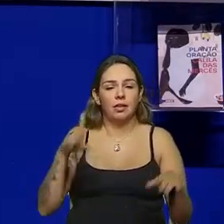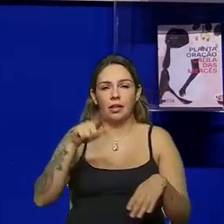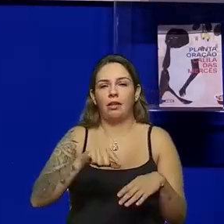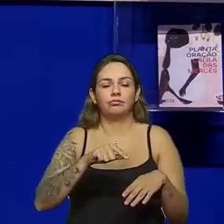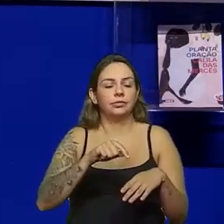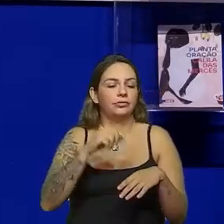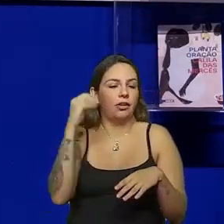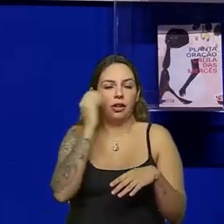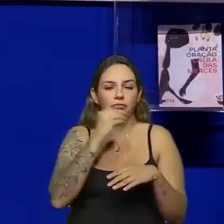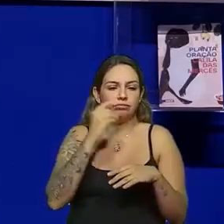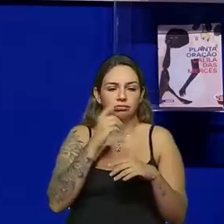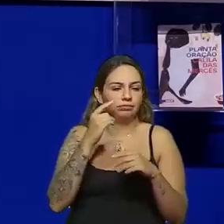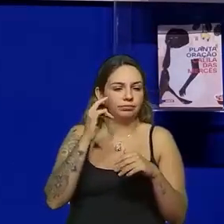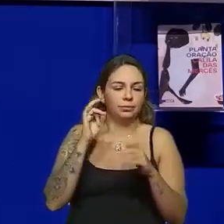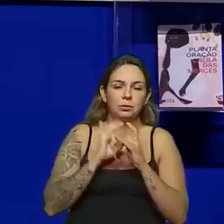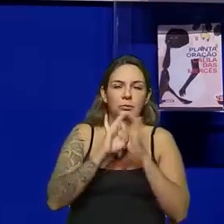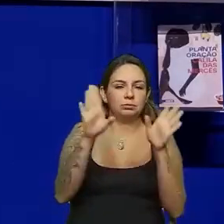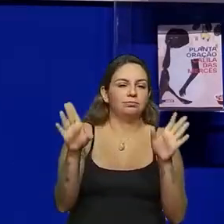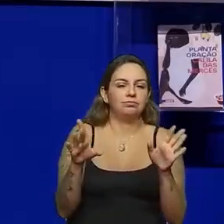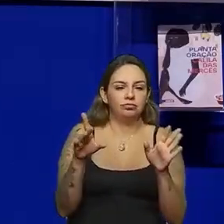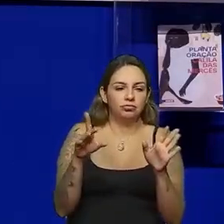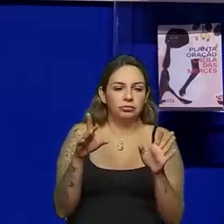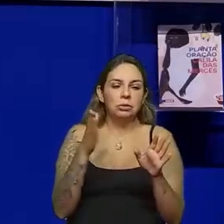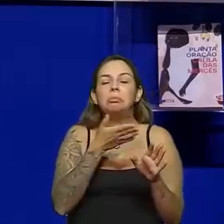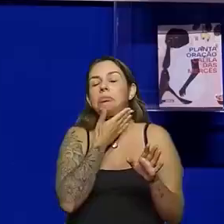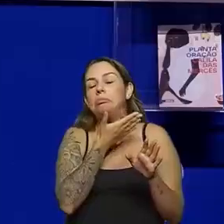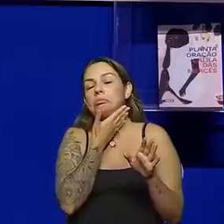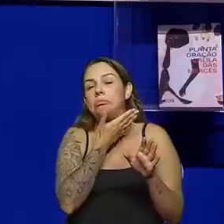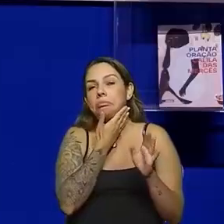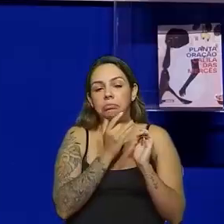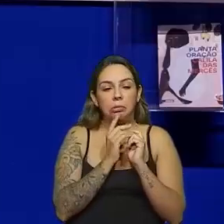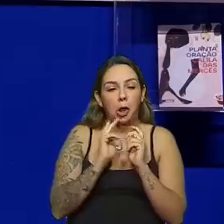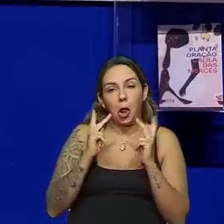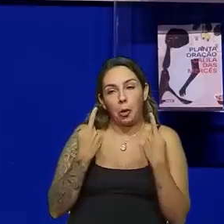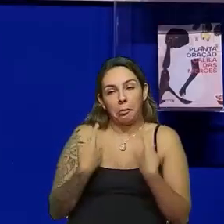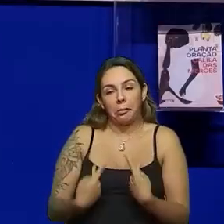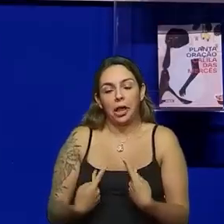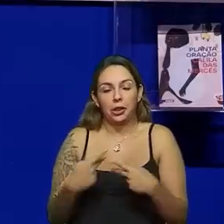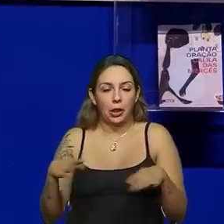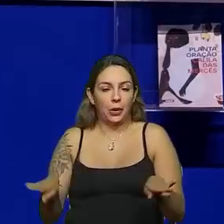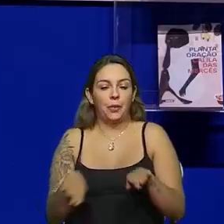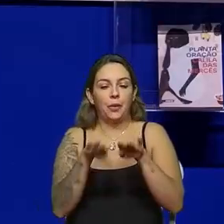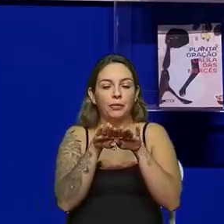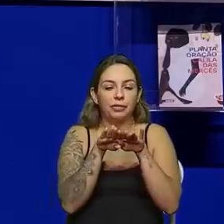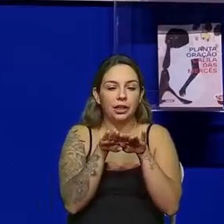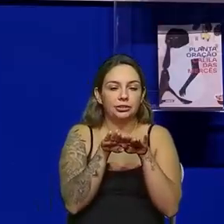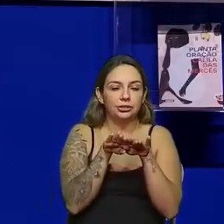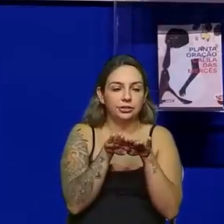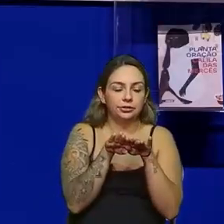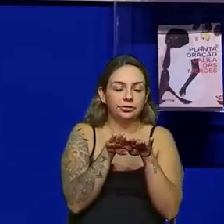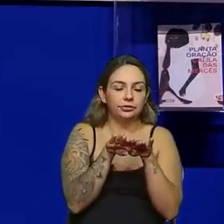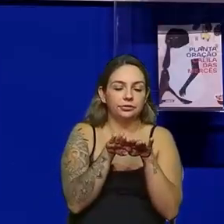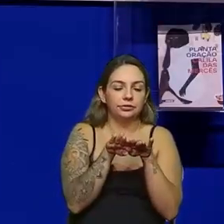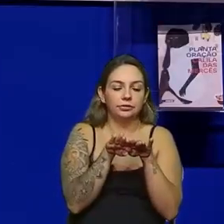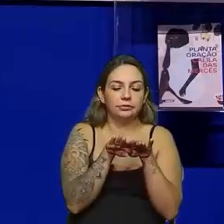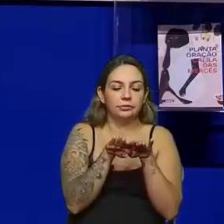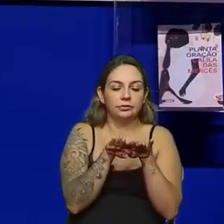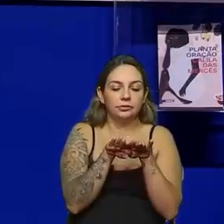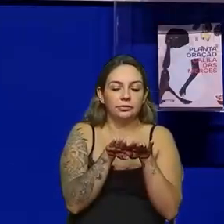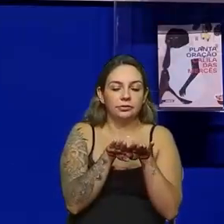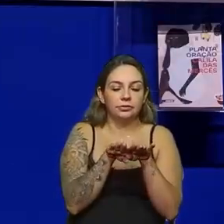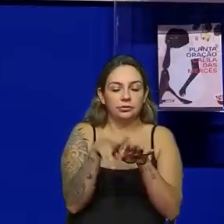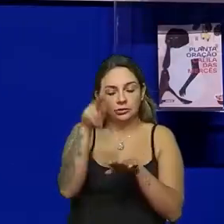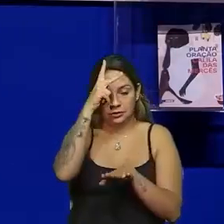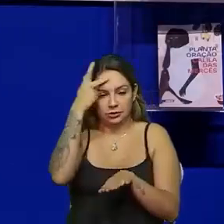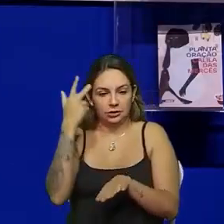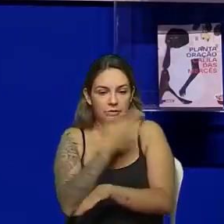cascata. O liberalismo, esse papo de humanidade, igualdade no liberalismo, é cascata para manter